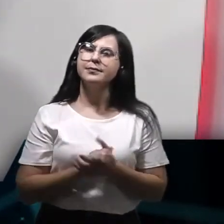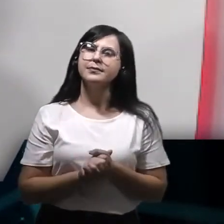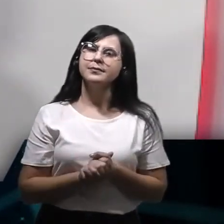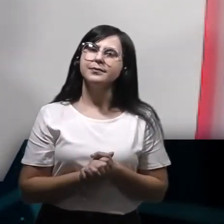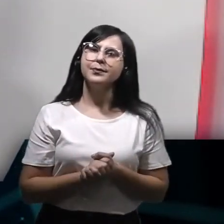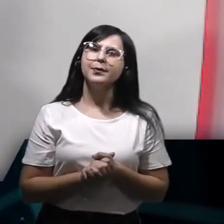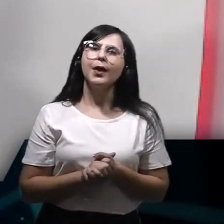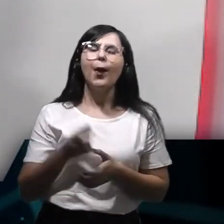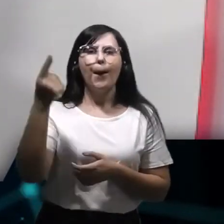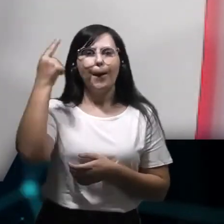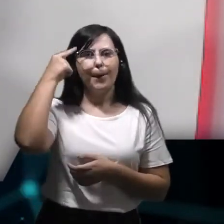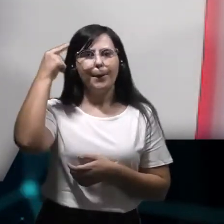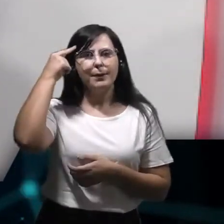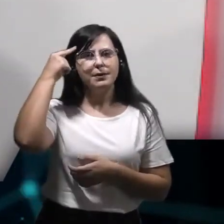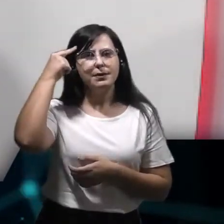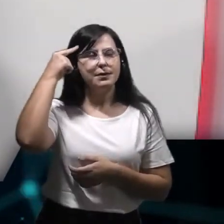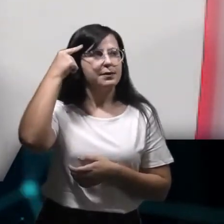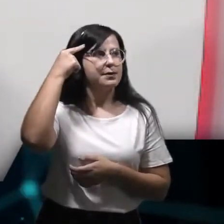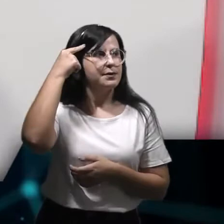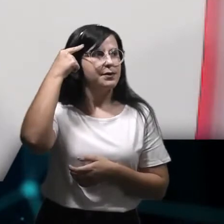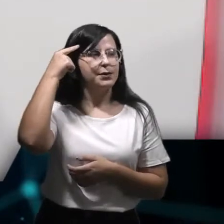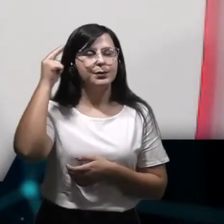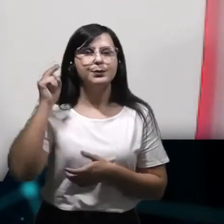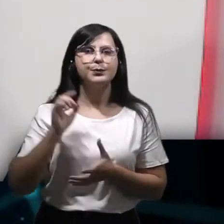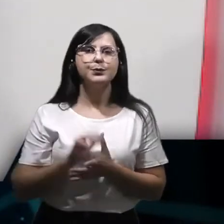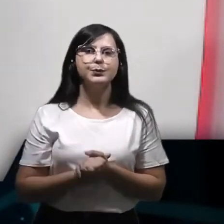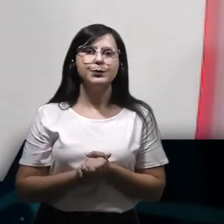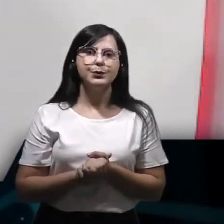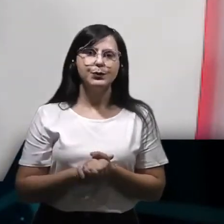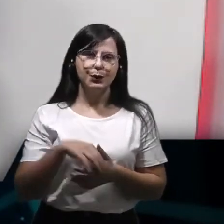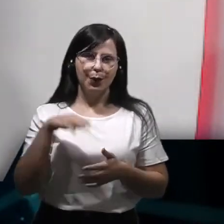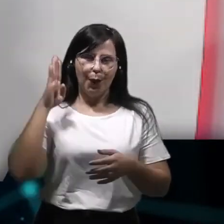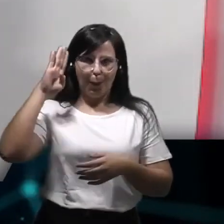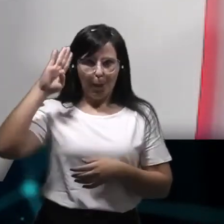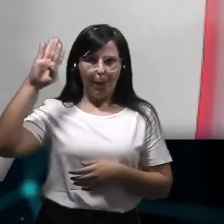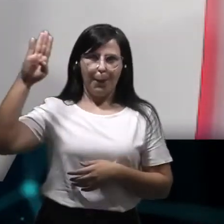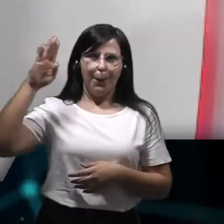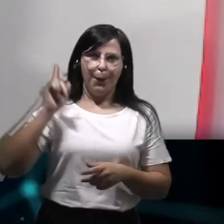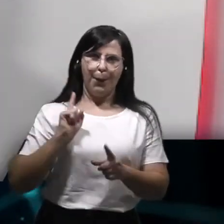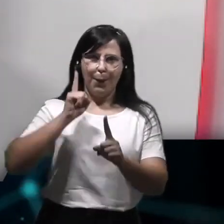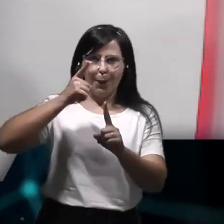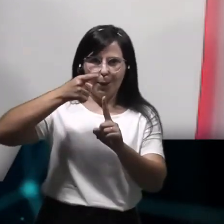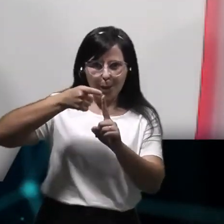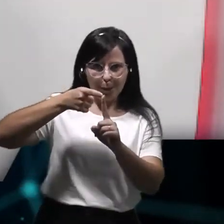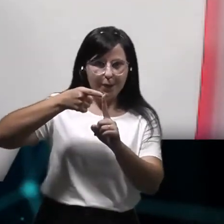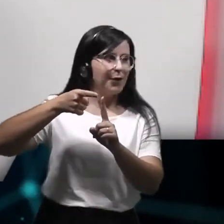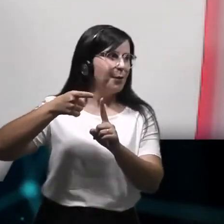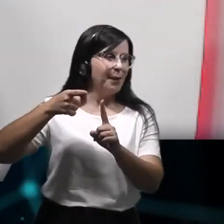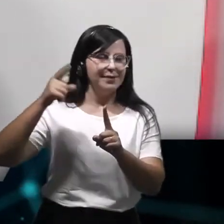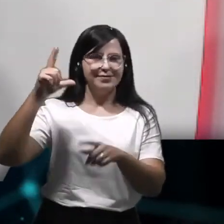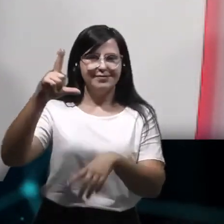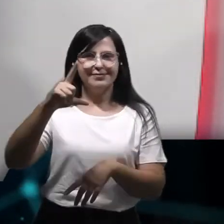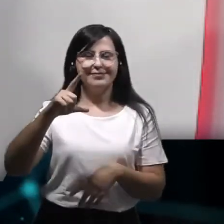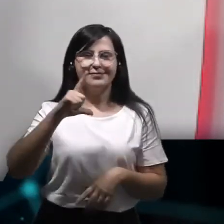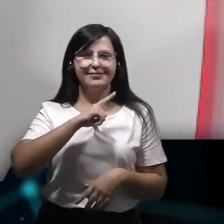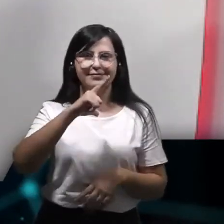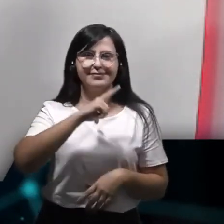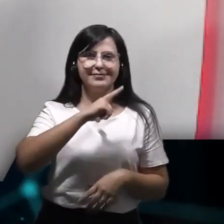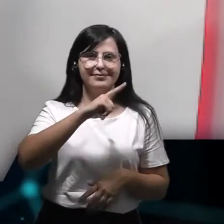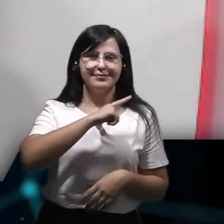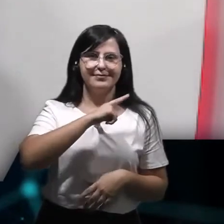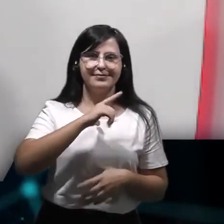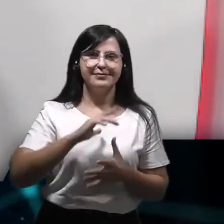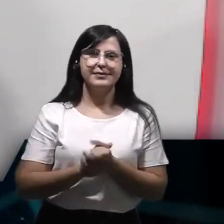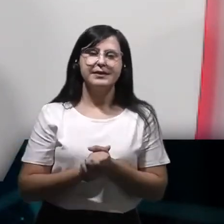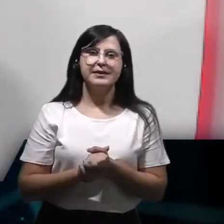chegou à conclusão que no nosso principal projeto vai ser assumir, né, o compromisso de uma